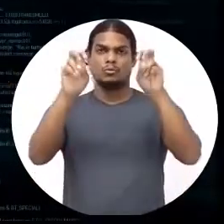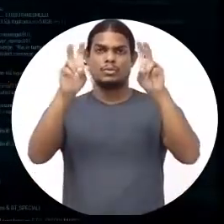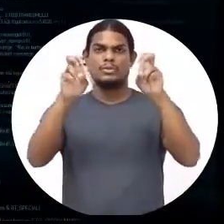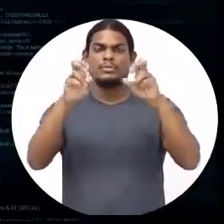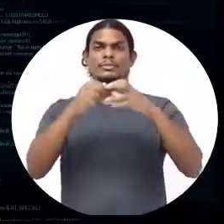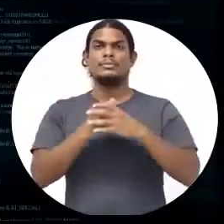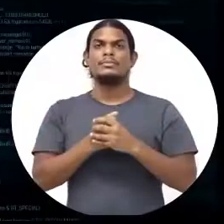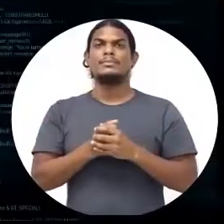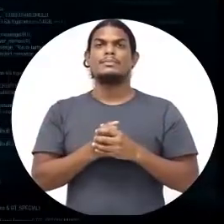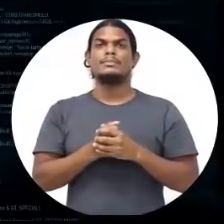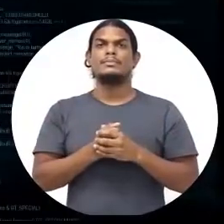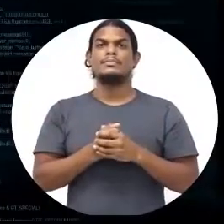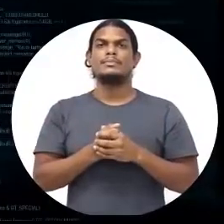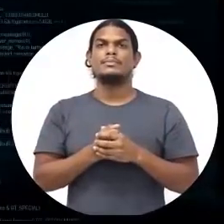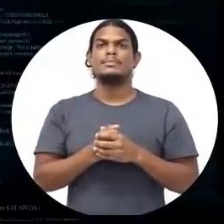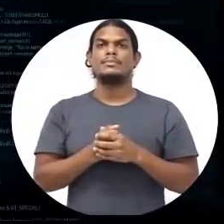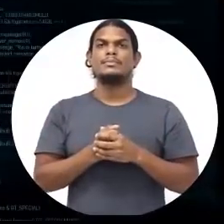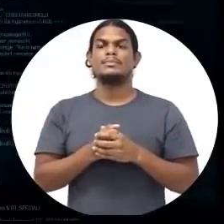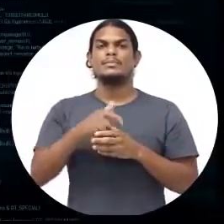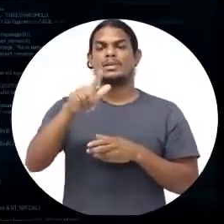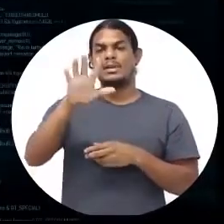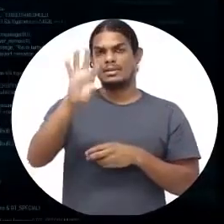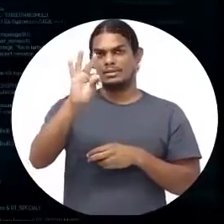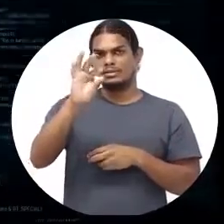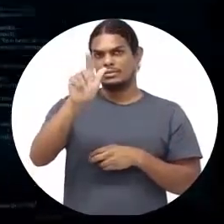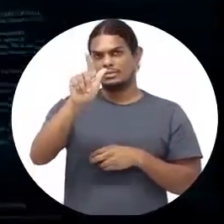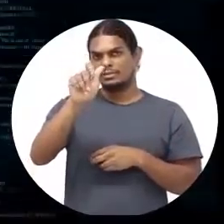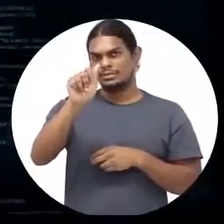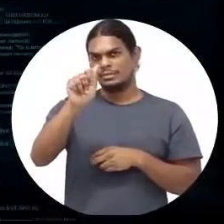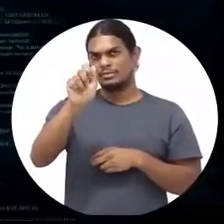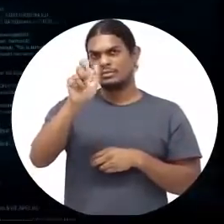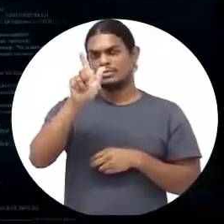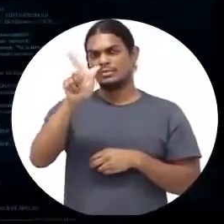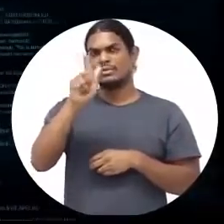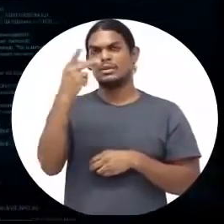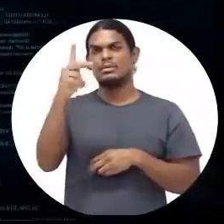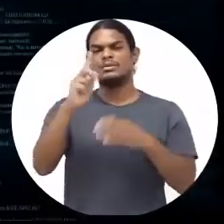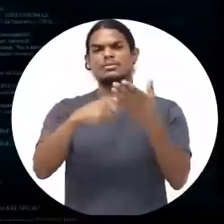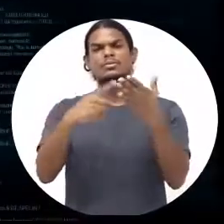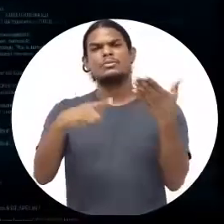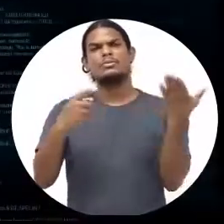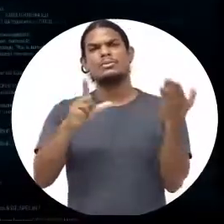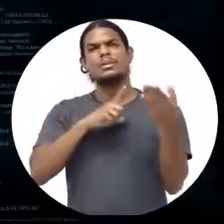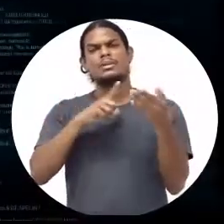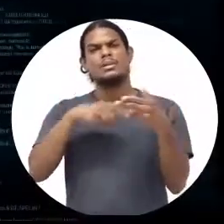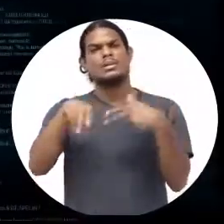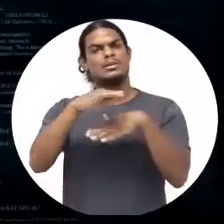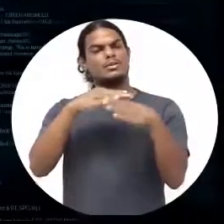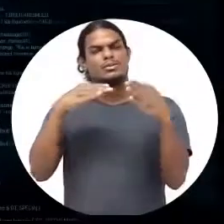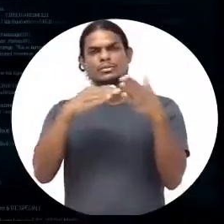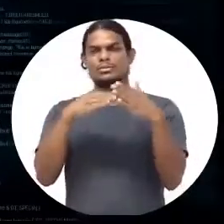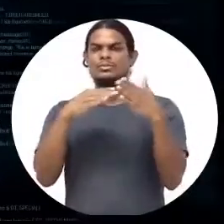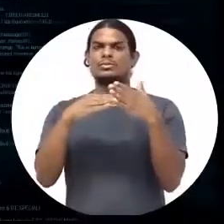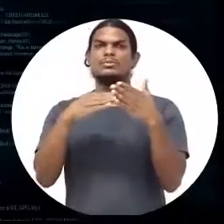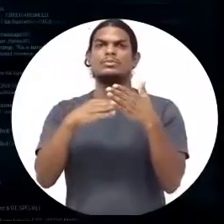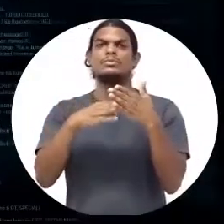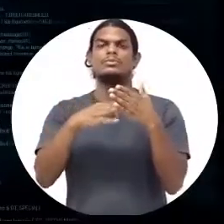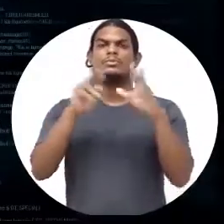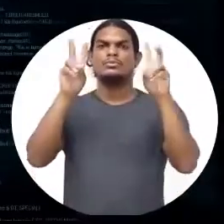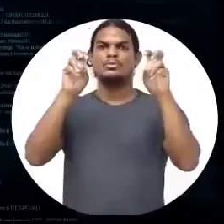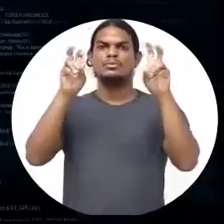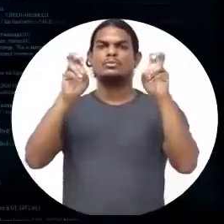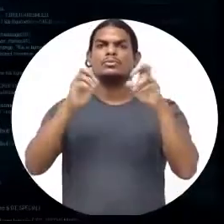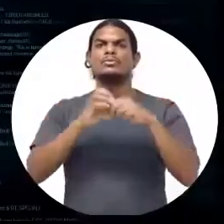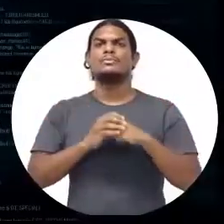devido ao nosso tempo, a parte das tags. Lembre-se que no seu caderno de estudo tem todo o conteúdo que eu estou falando e mais. E